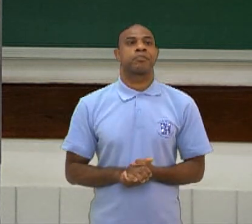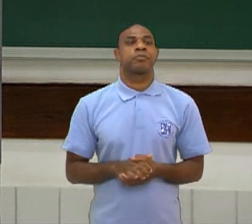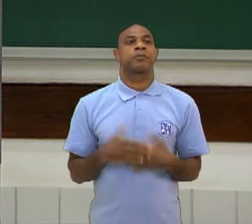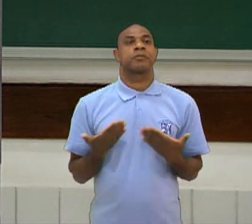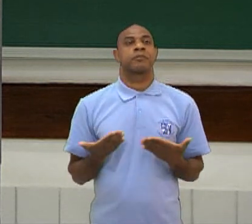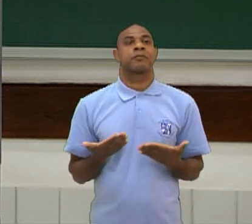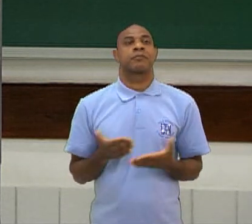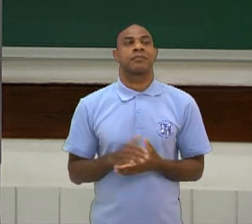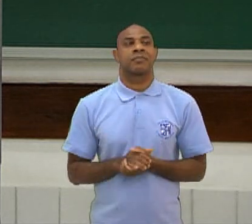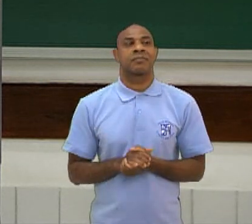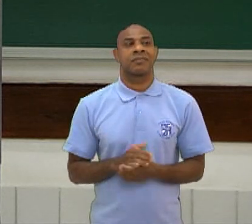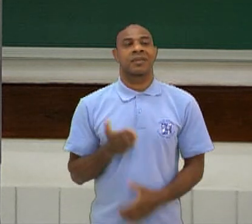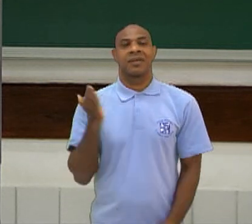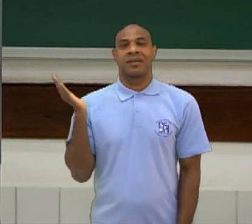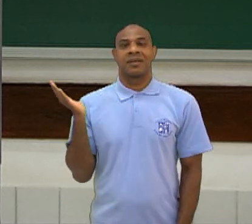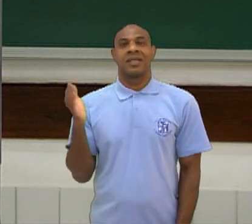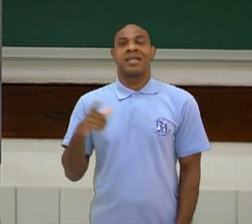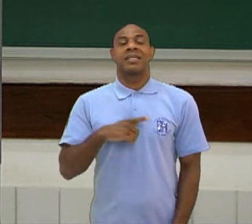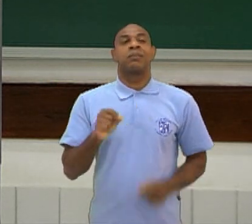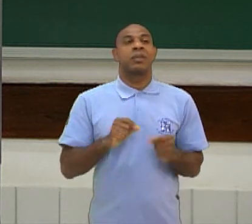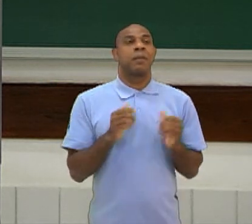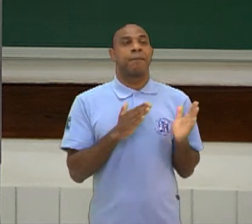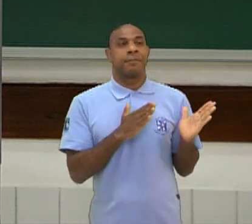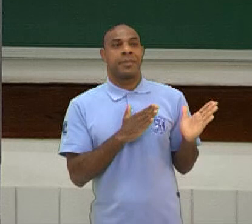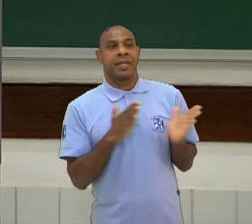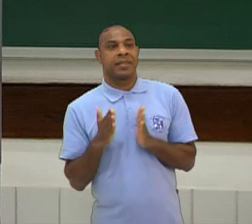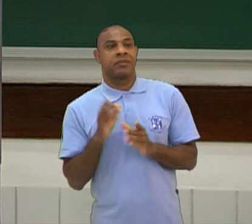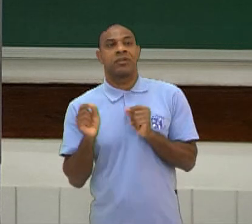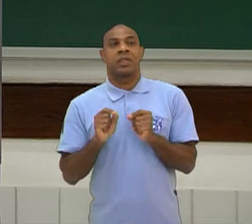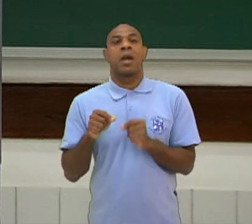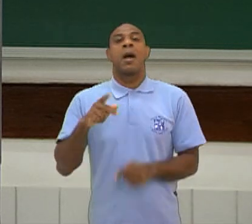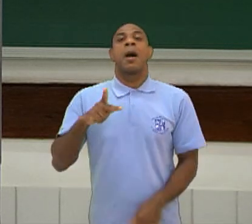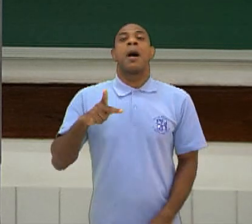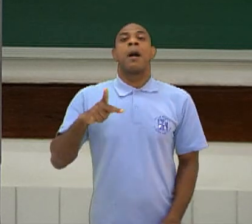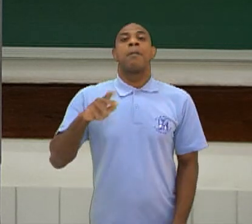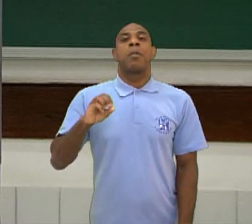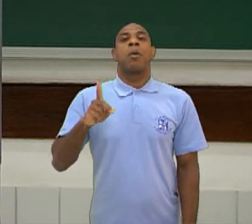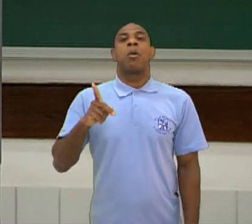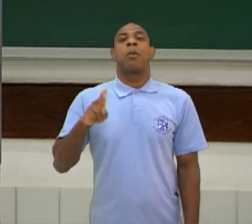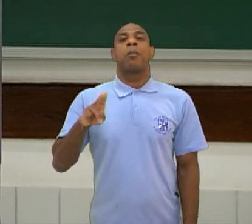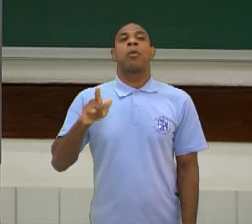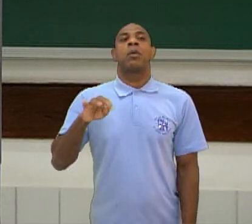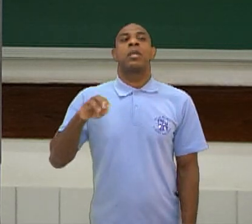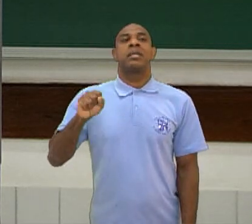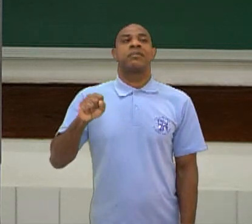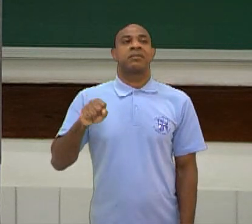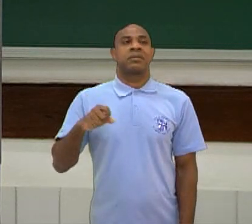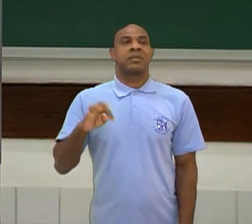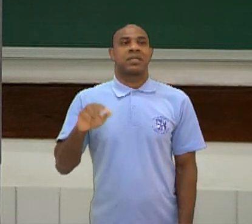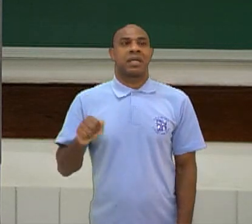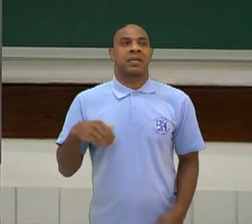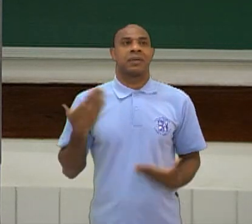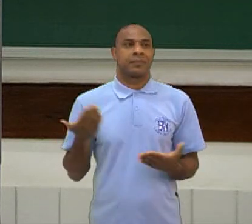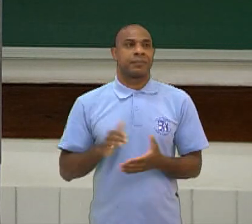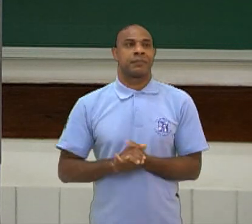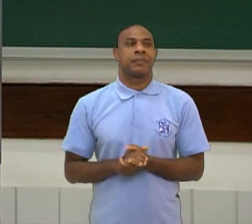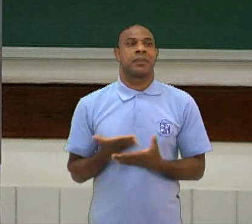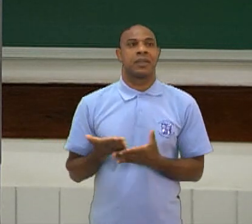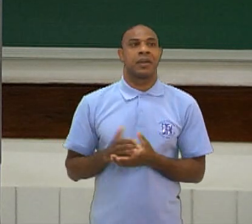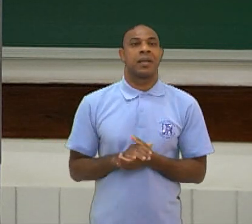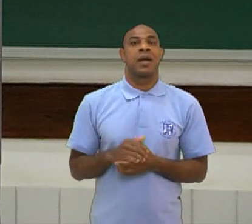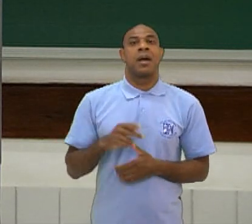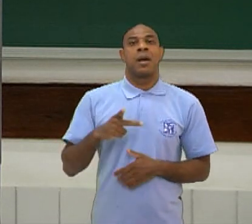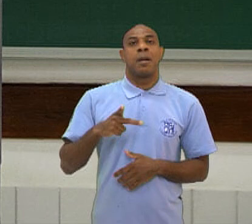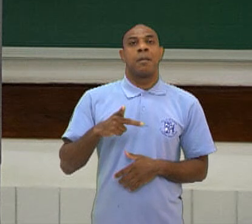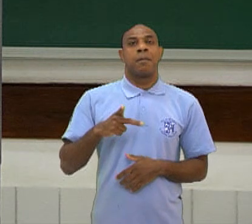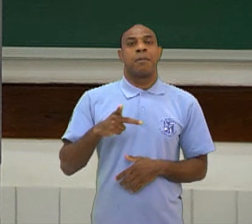de 45 a 64, nós temos um período chamado República Populista. Vamos lembrar a diferença entre popular e populismo. Popular é quando